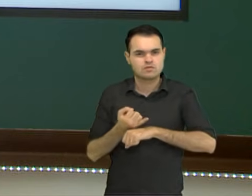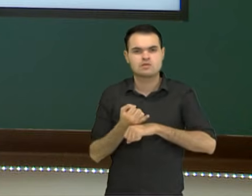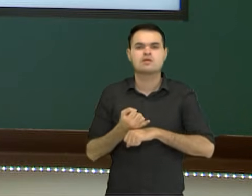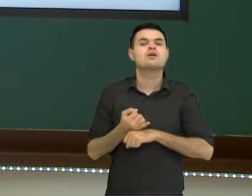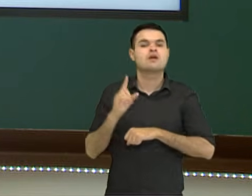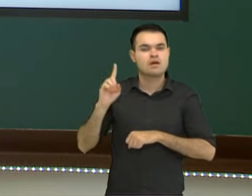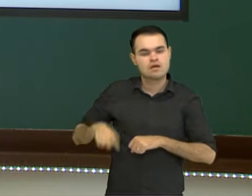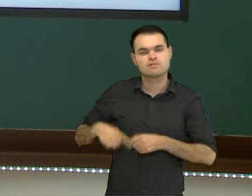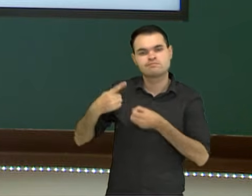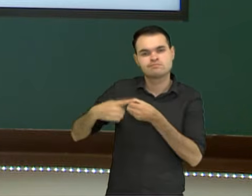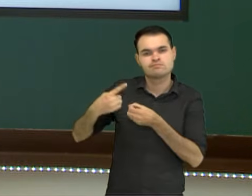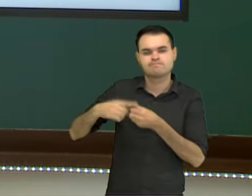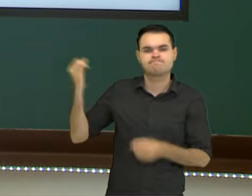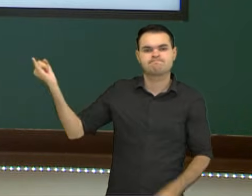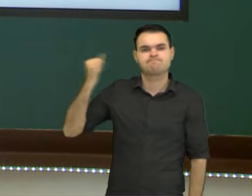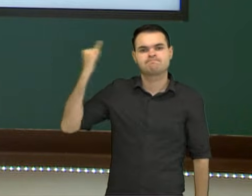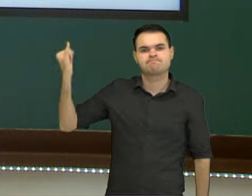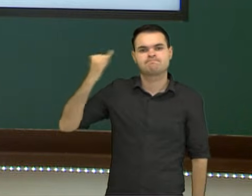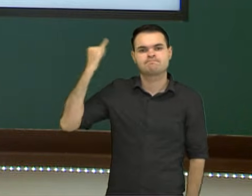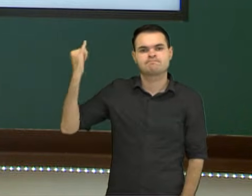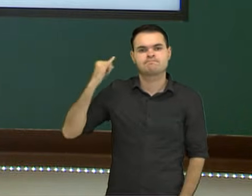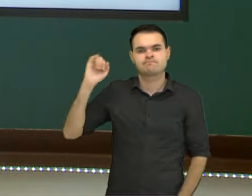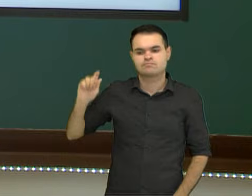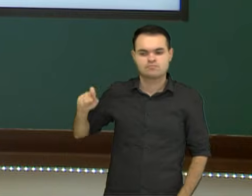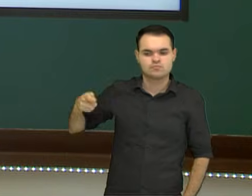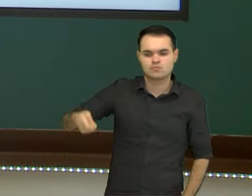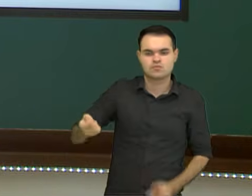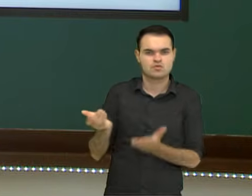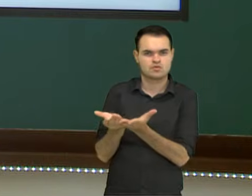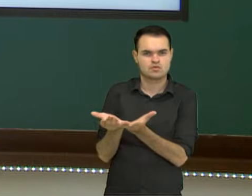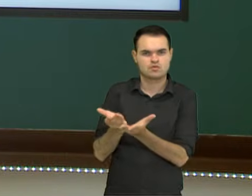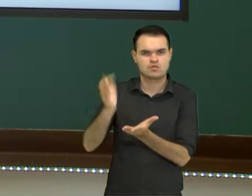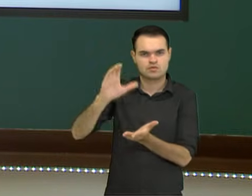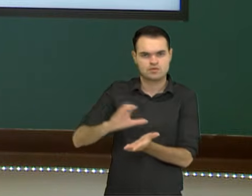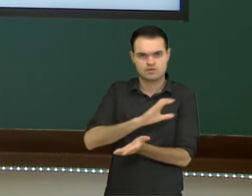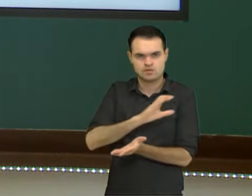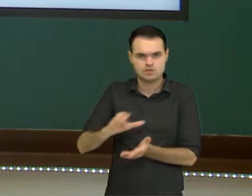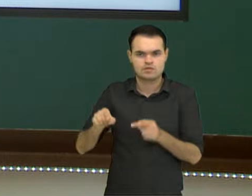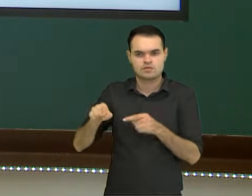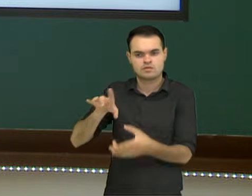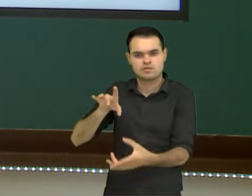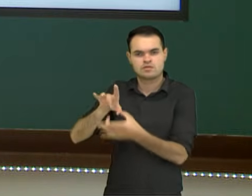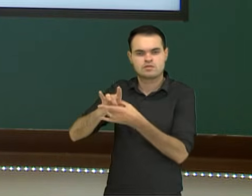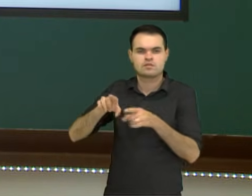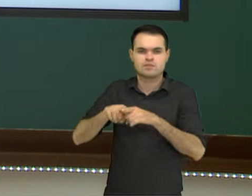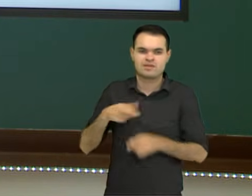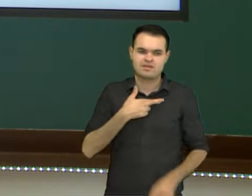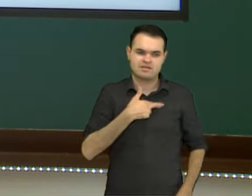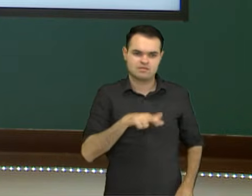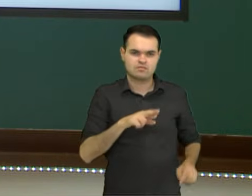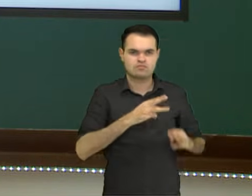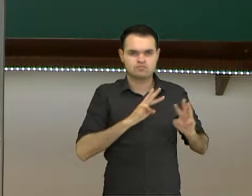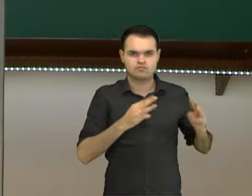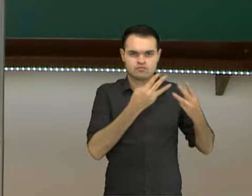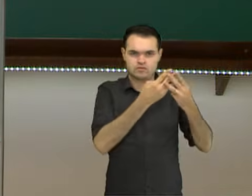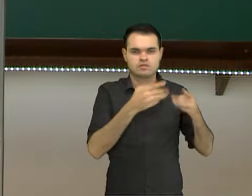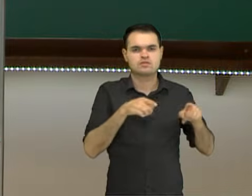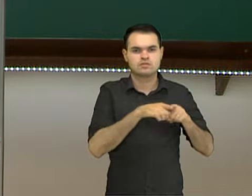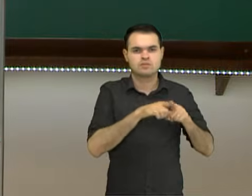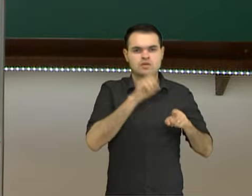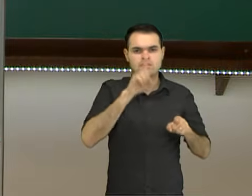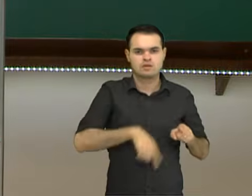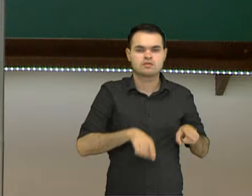uma cidade importante para o cristianismo, importante para a religião judaica também e importante para a